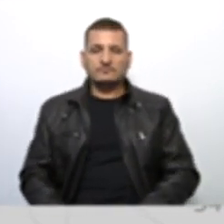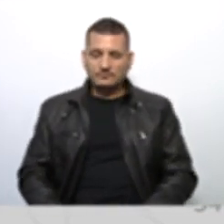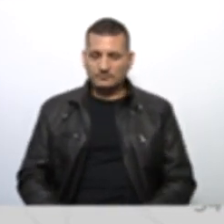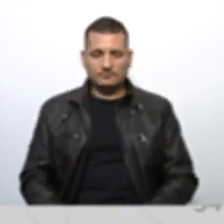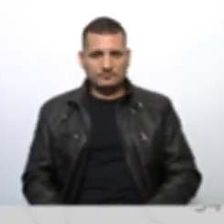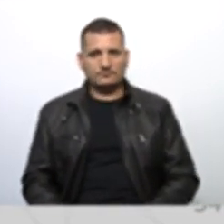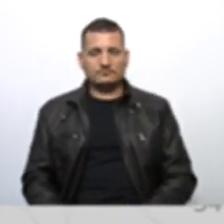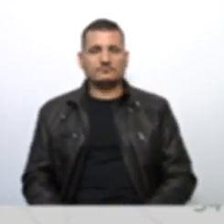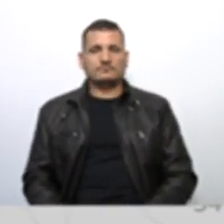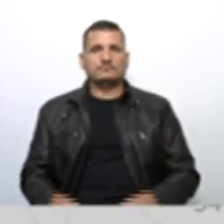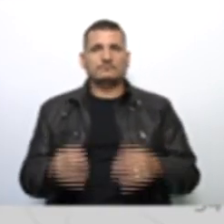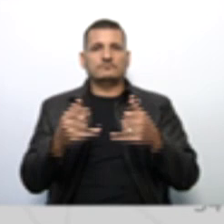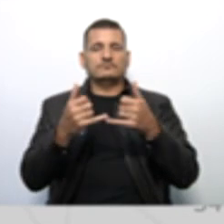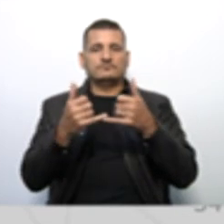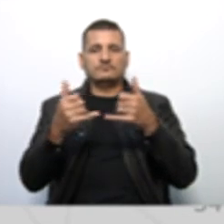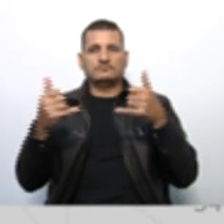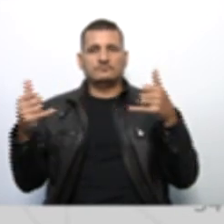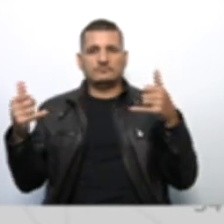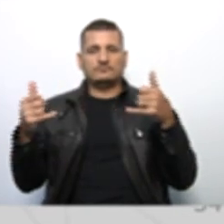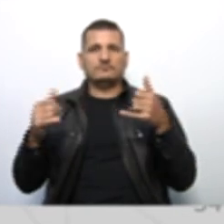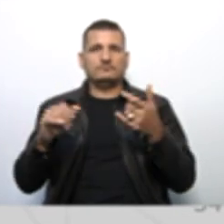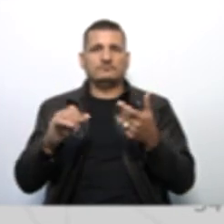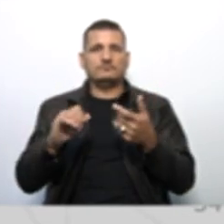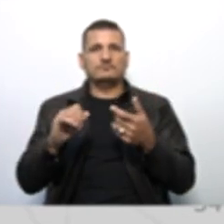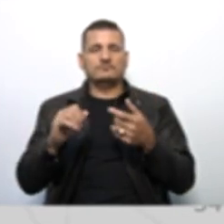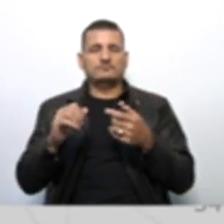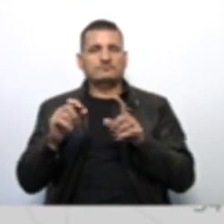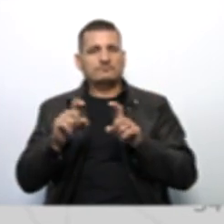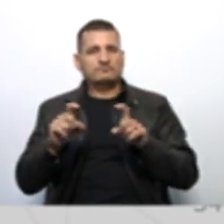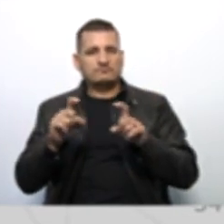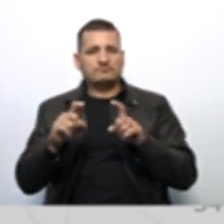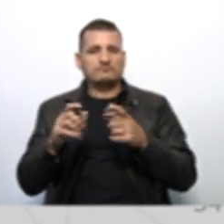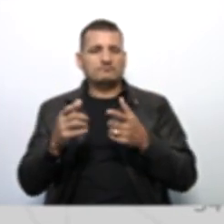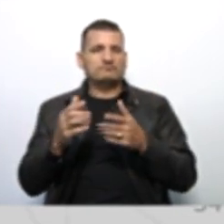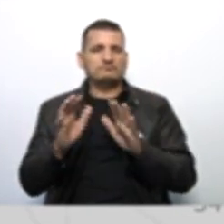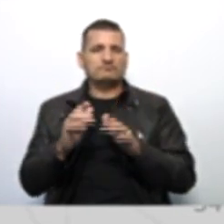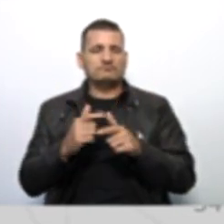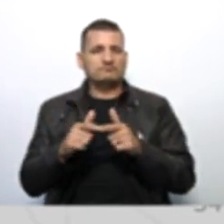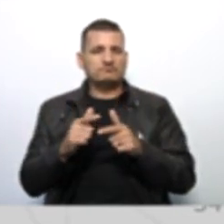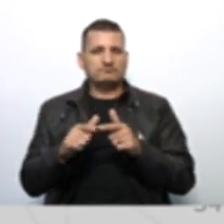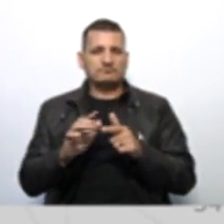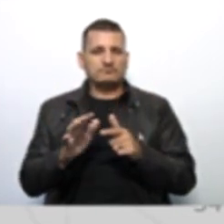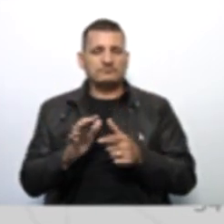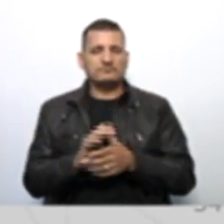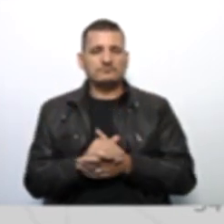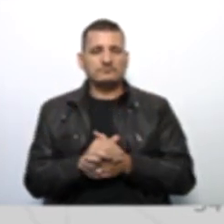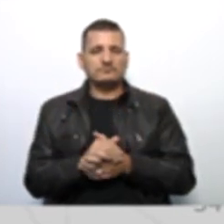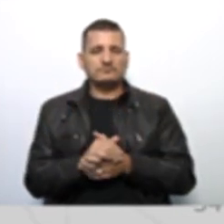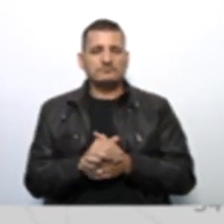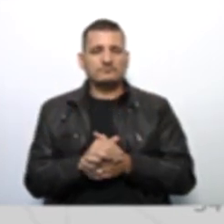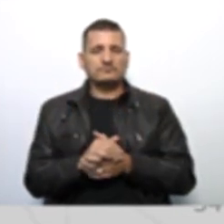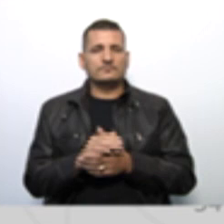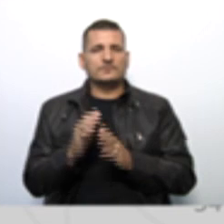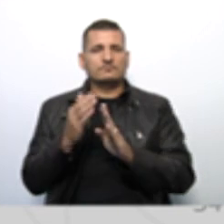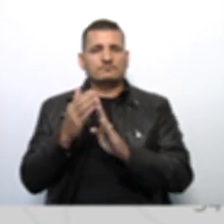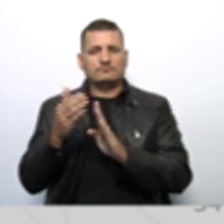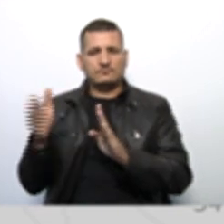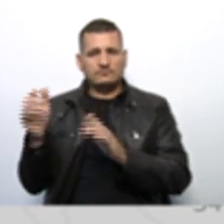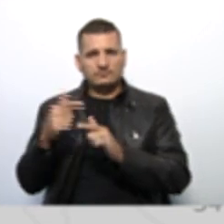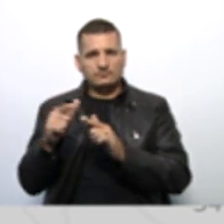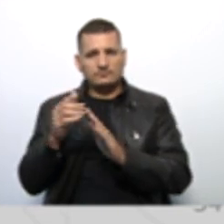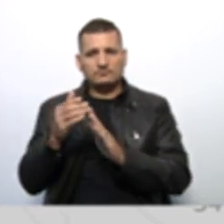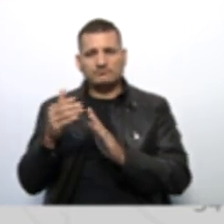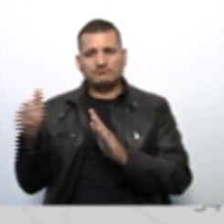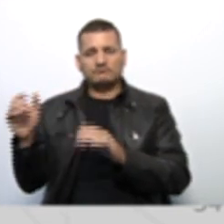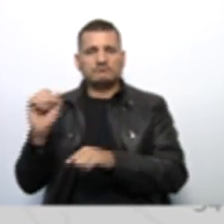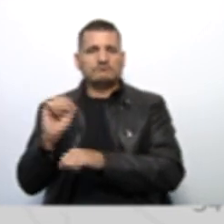no cabeamento, o fio lá no computador, em alguma estação. Teve problema dali em diante, nada mais funciona. Funciona